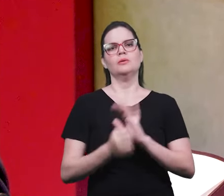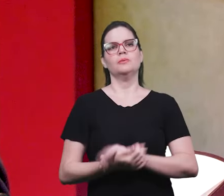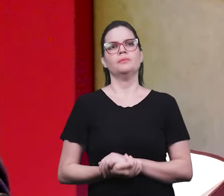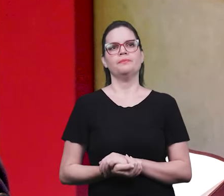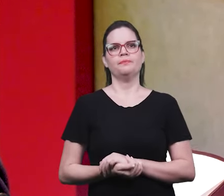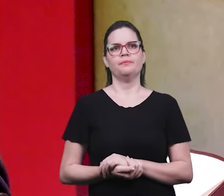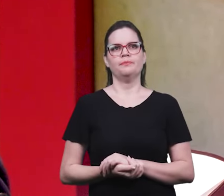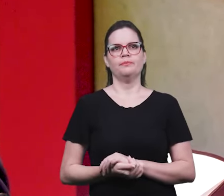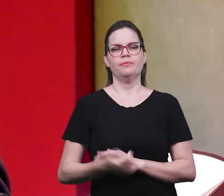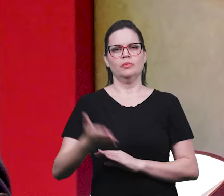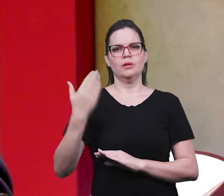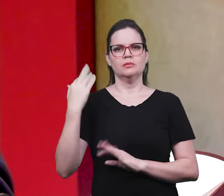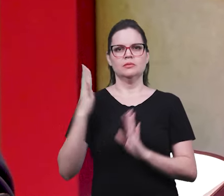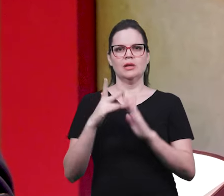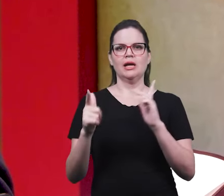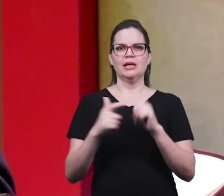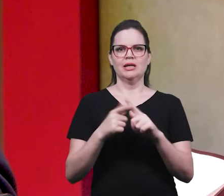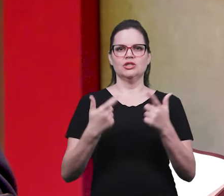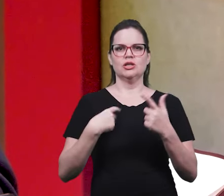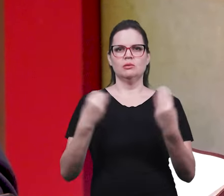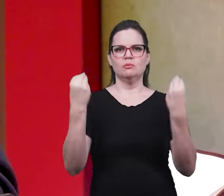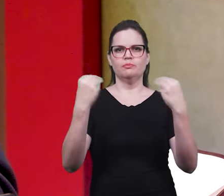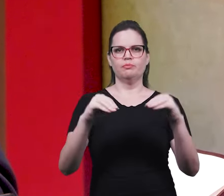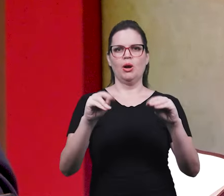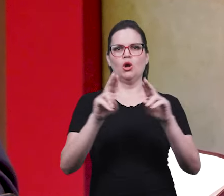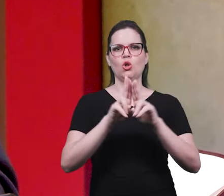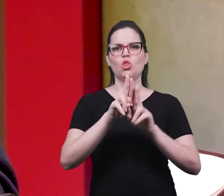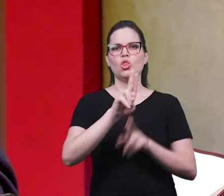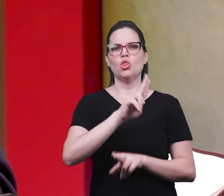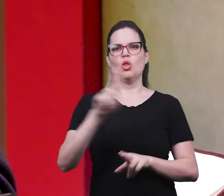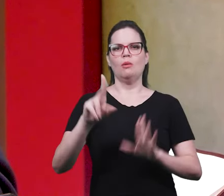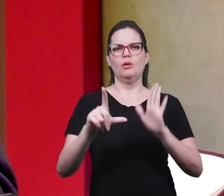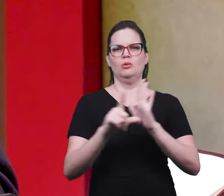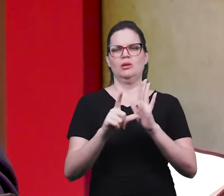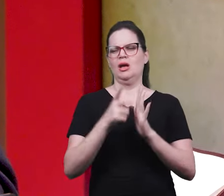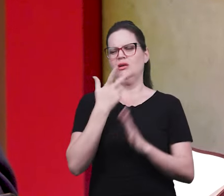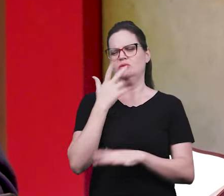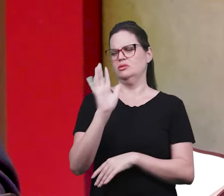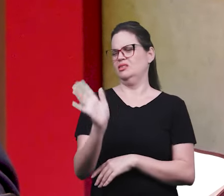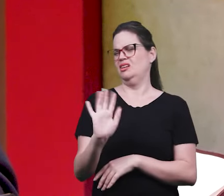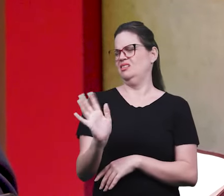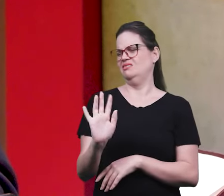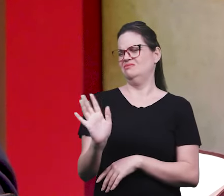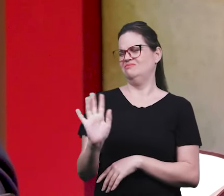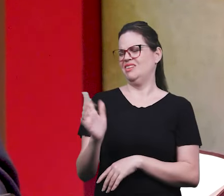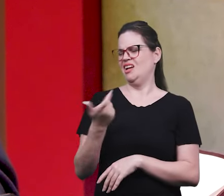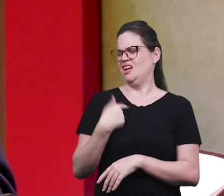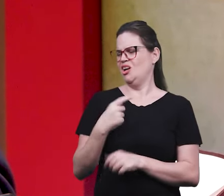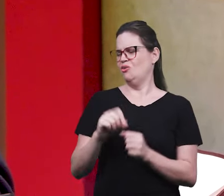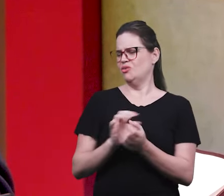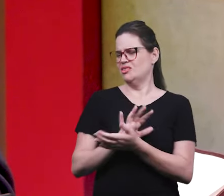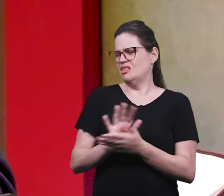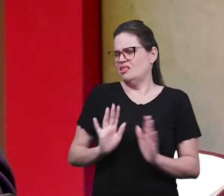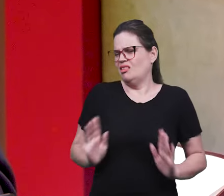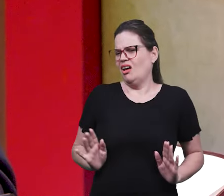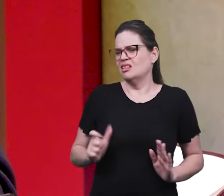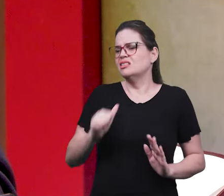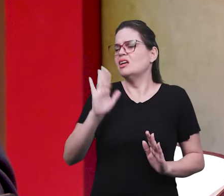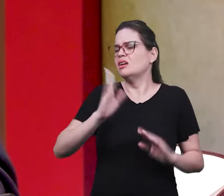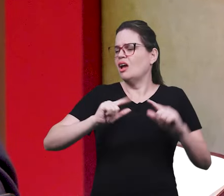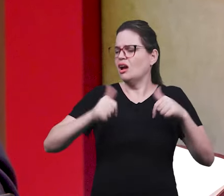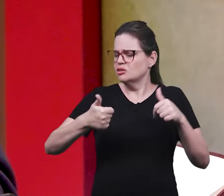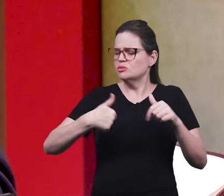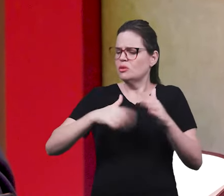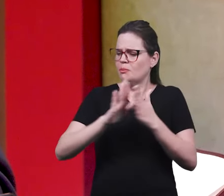Igreja Luterana, Luteranismo, por causa do nome de Lutero, até falou: não coloca, faz isso não, porque não foi, eu não fiz nada, quem fez foi a palavra que fez.